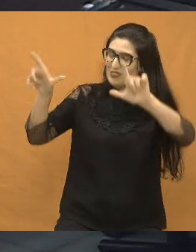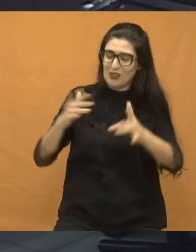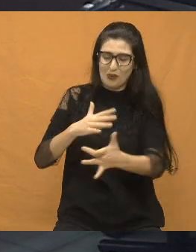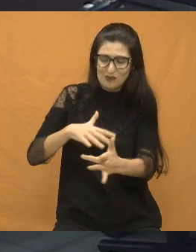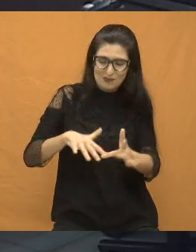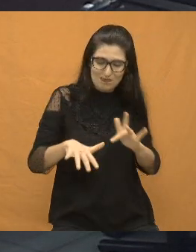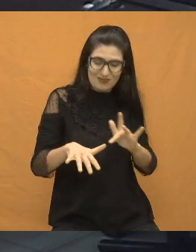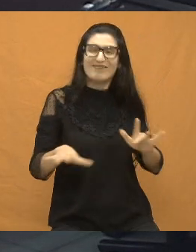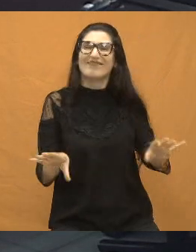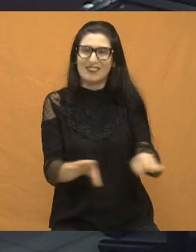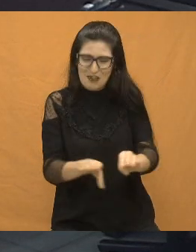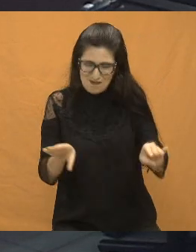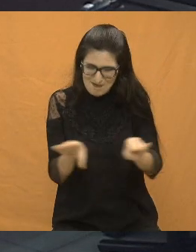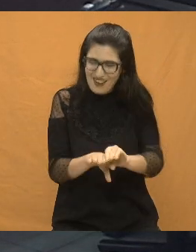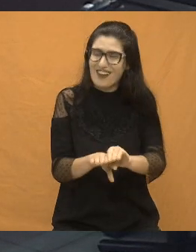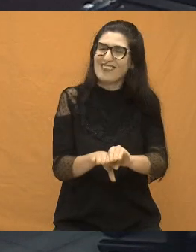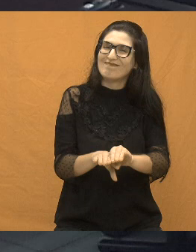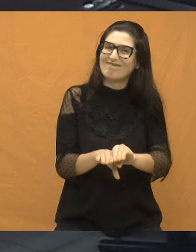aos internautas.